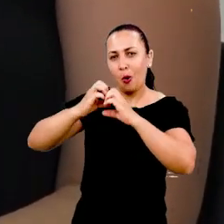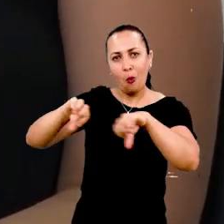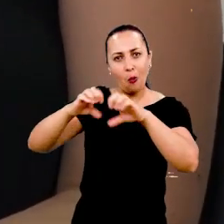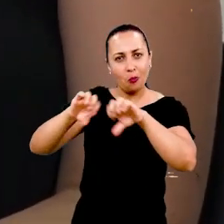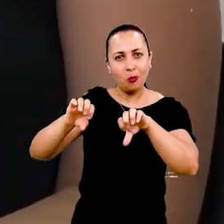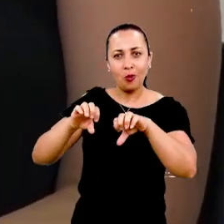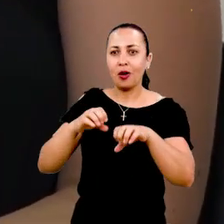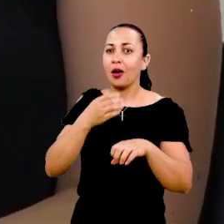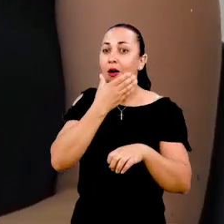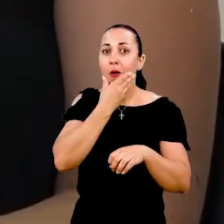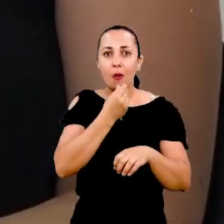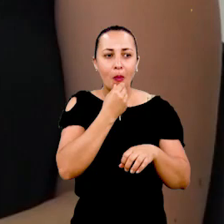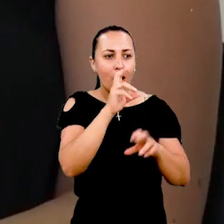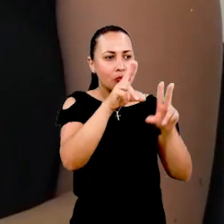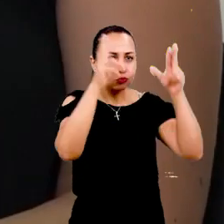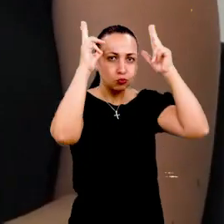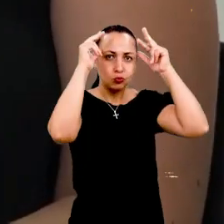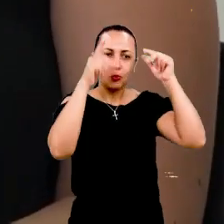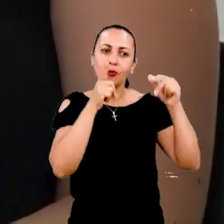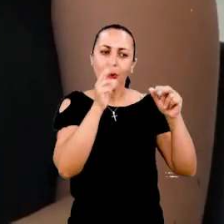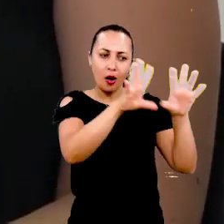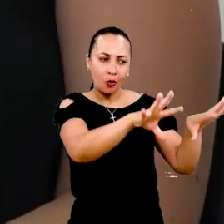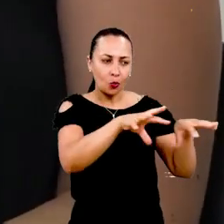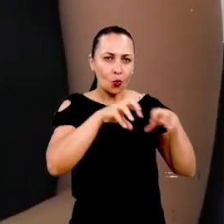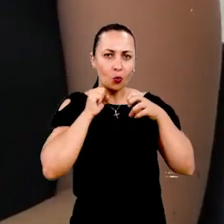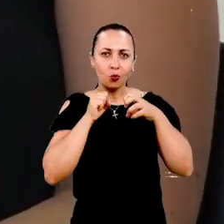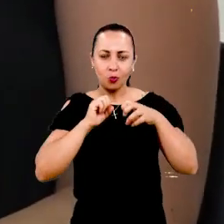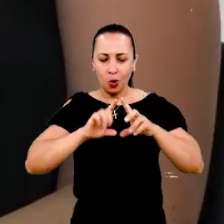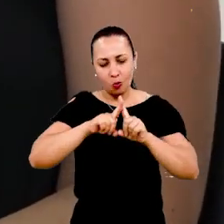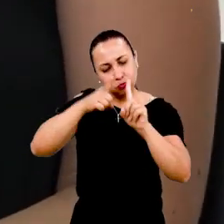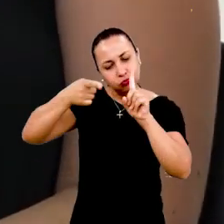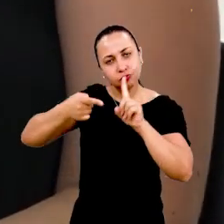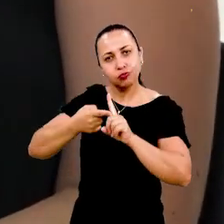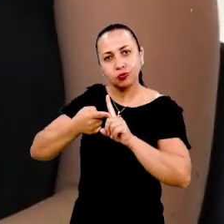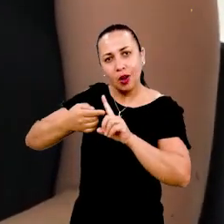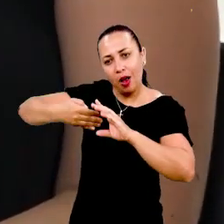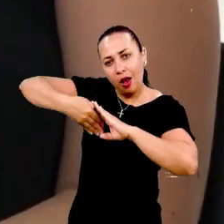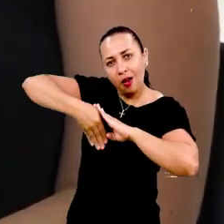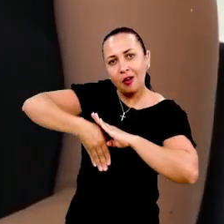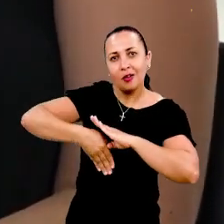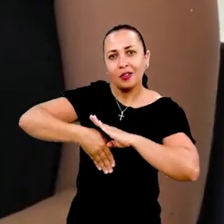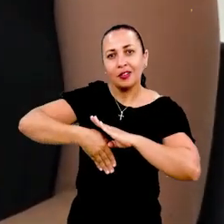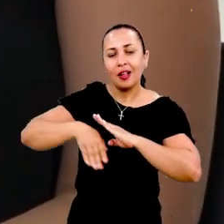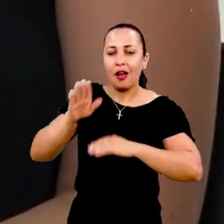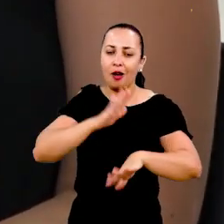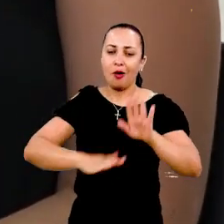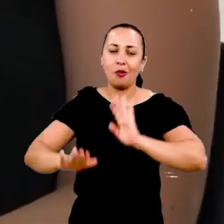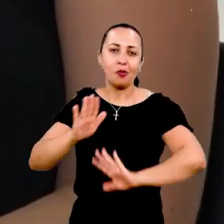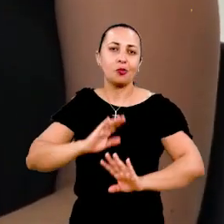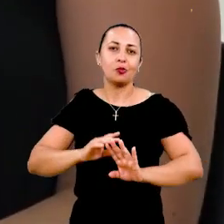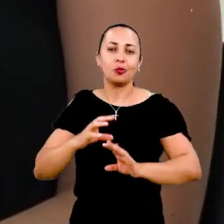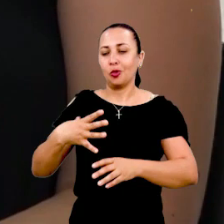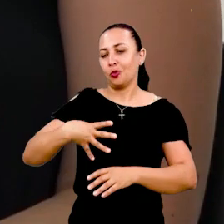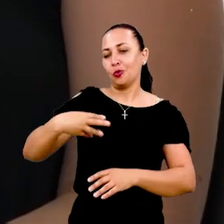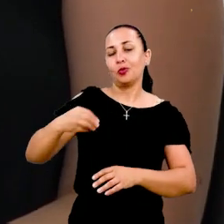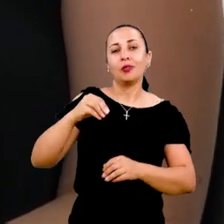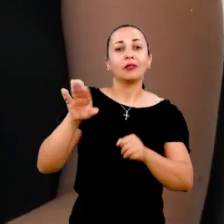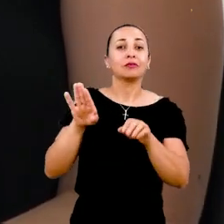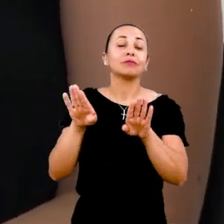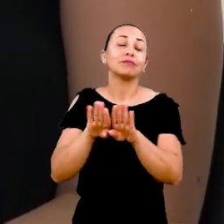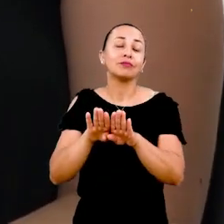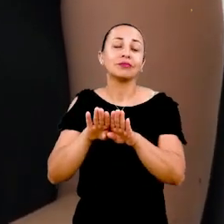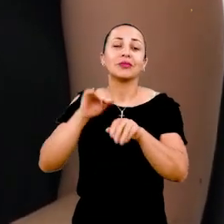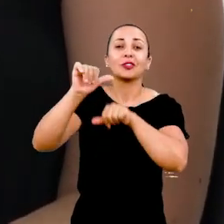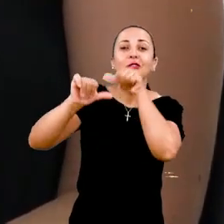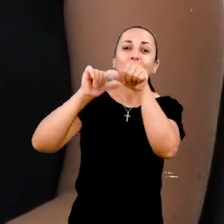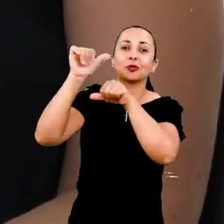esses machos são responsáveis por fertilizar esses ovos e tomar conta, né, dos embriões até que eles vão